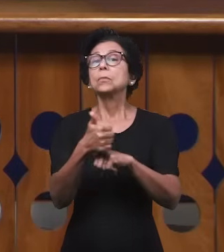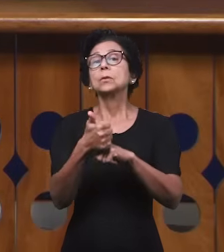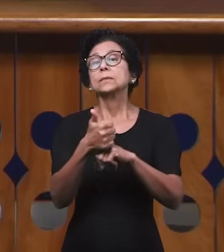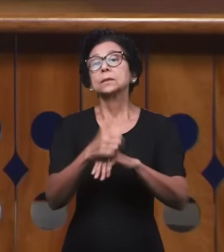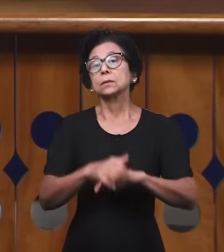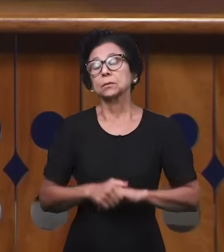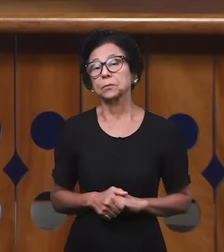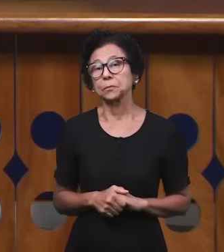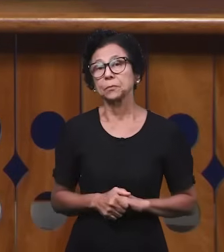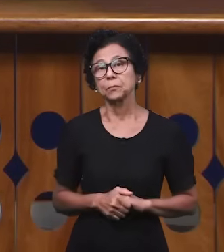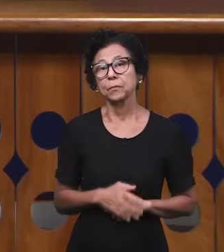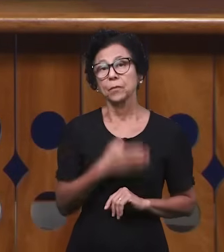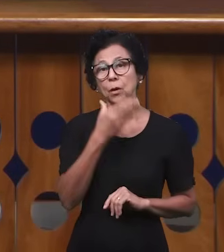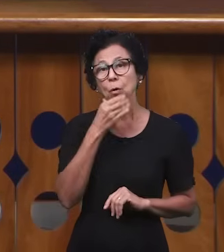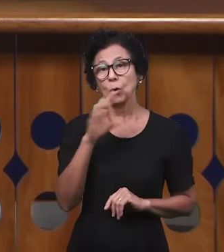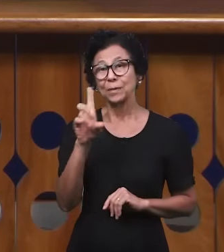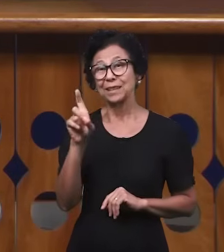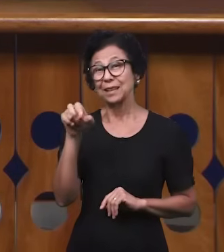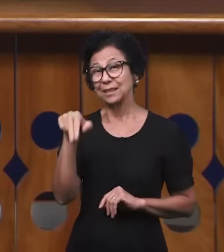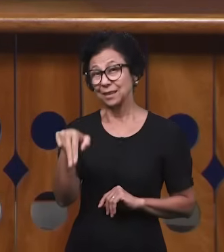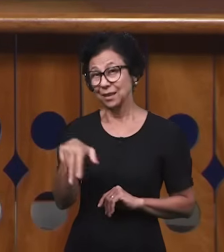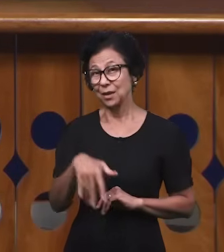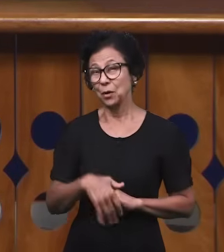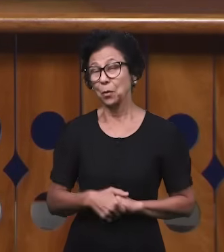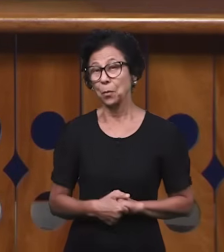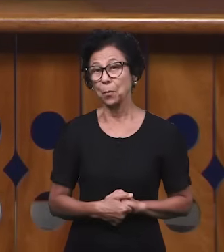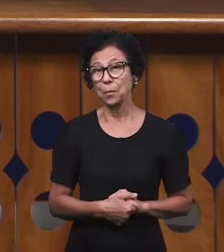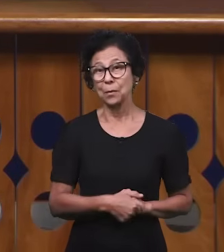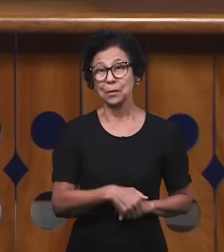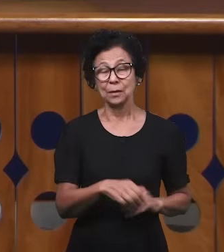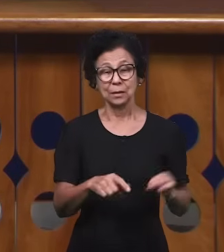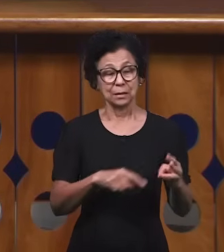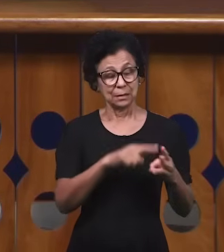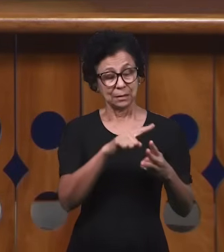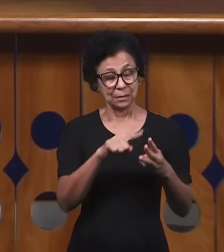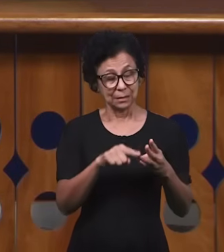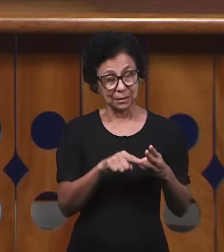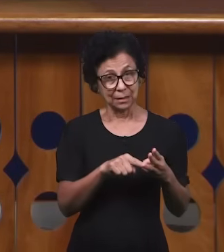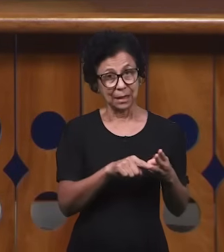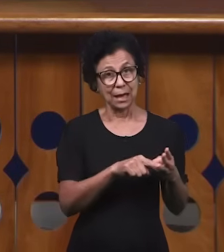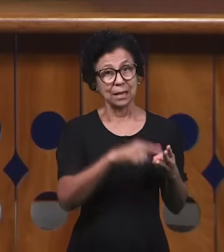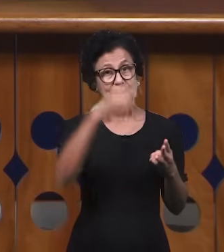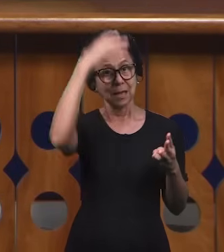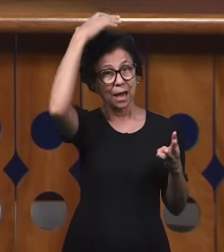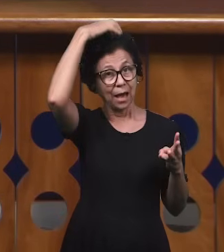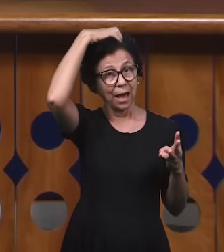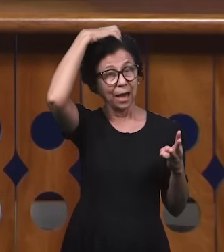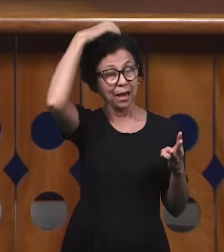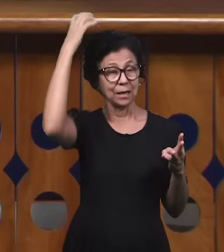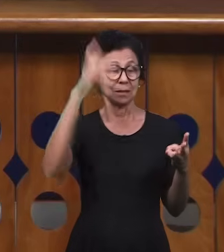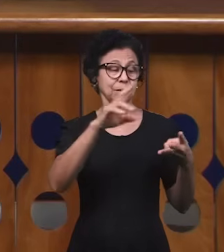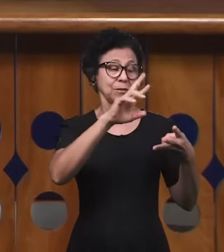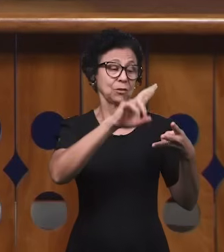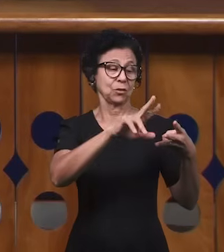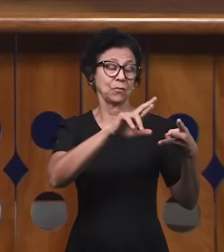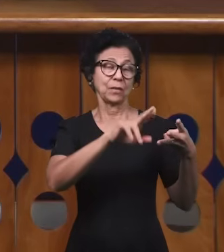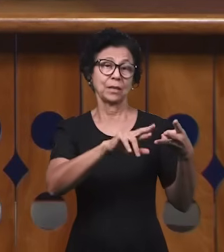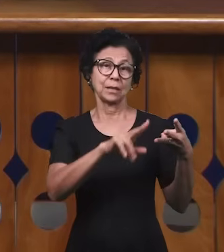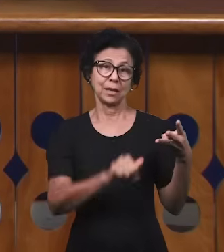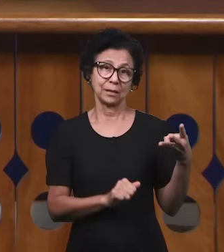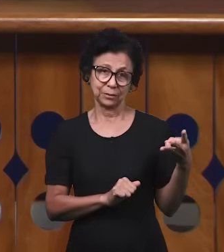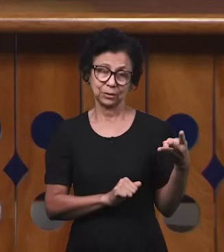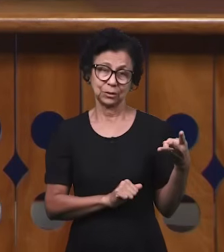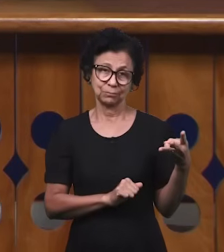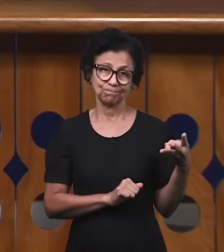Daniel passou por 3 reinados diferentes e permaneceu em destaque nos 3 reinados.